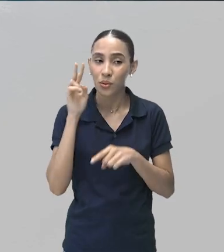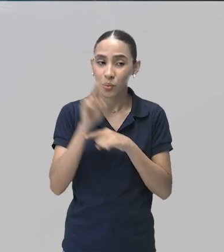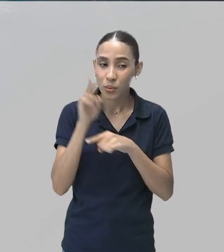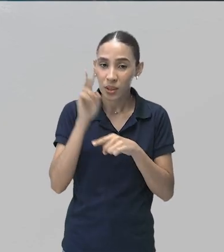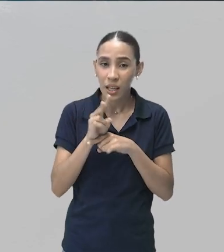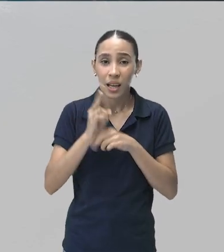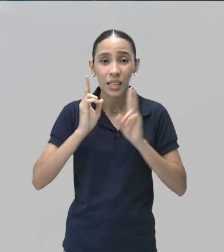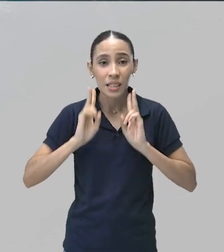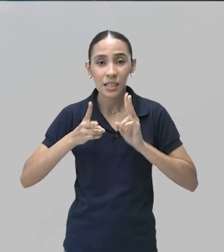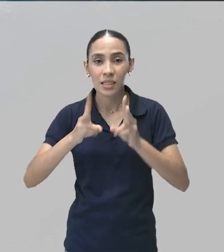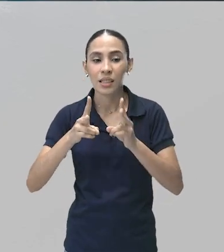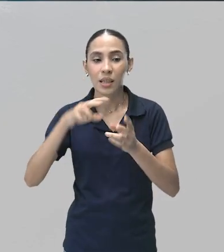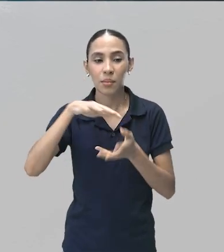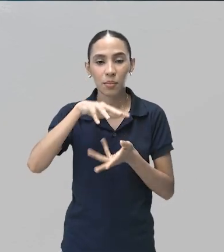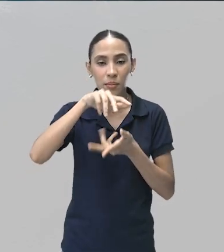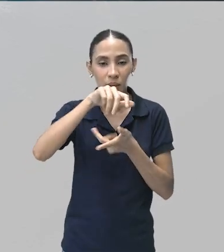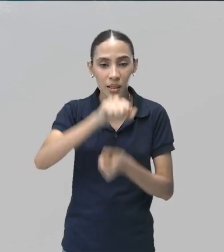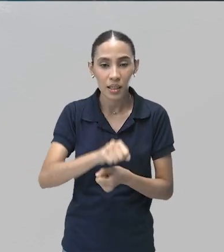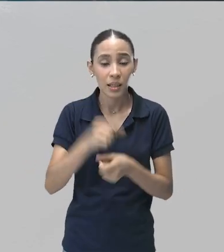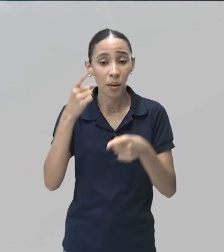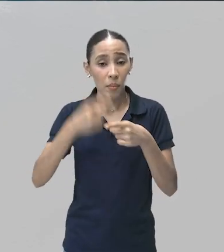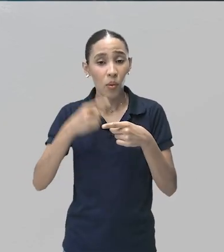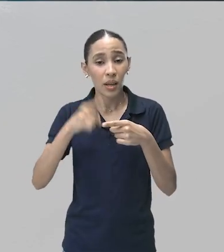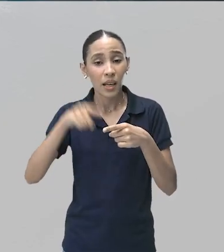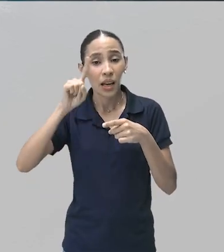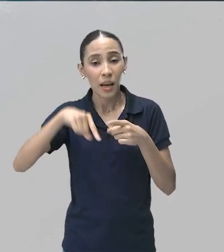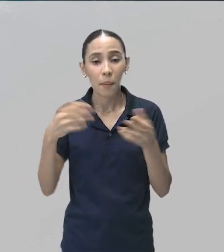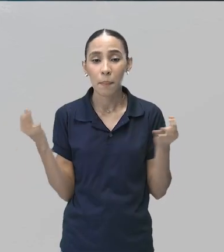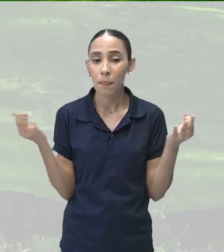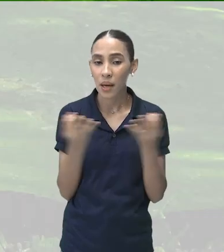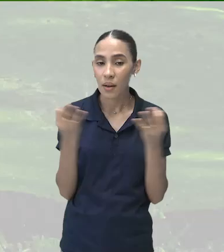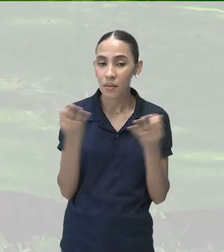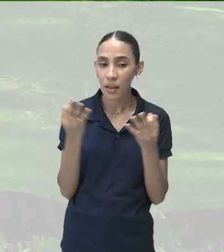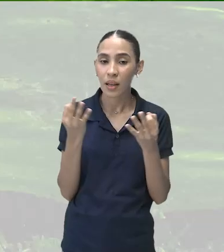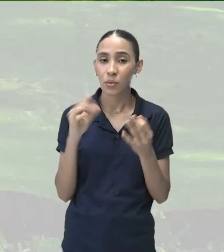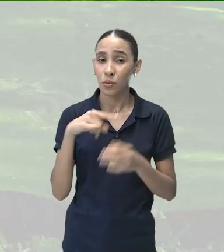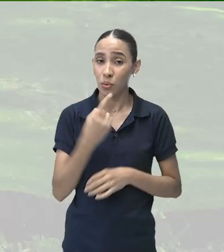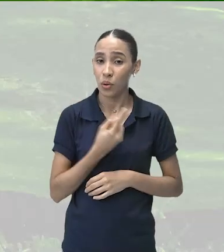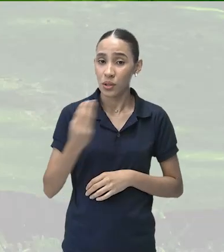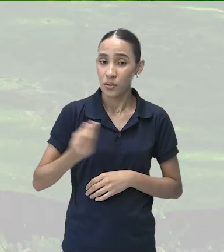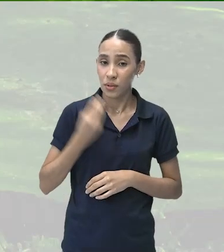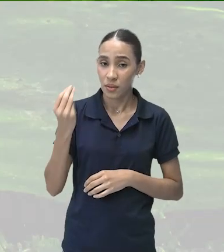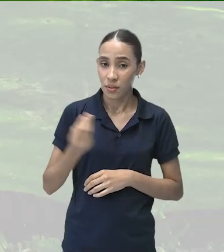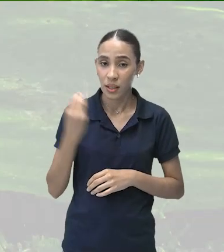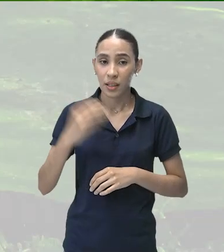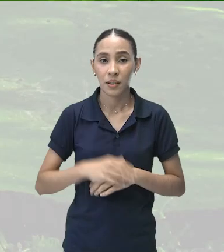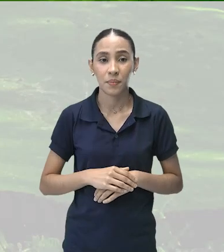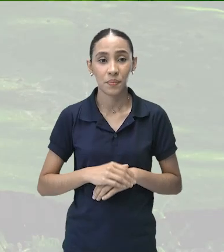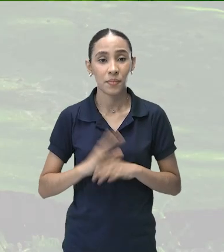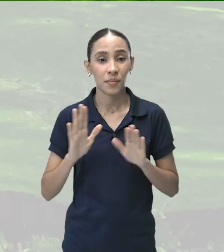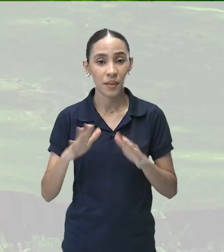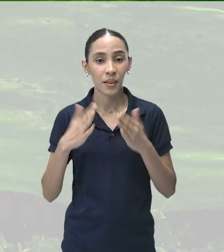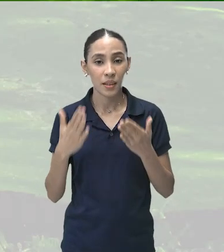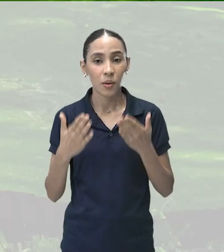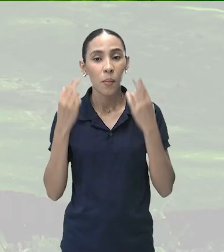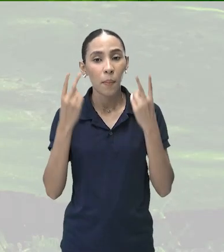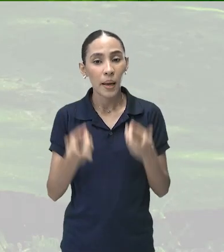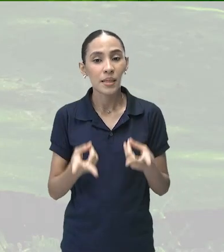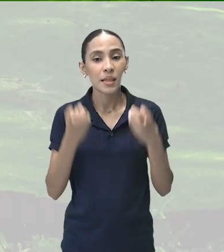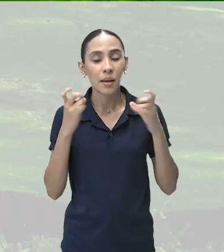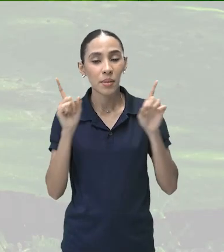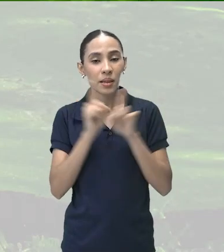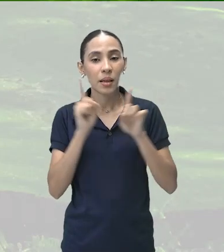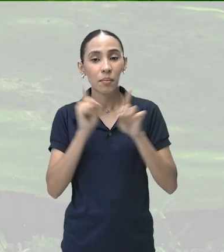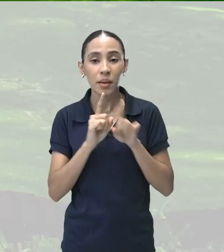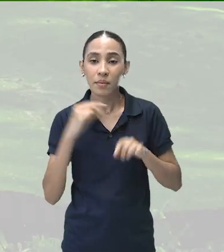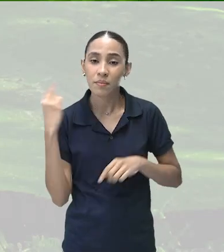do nosso planeta, pois ele é perfeito para nós vivermos. Então, a gente percebe, né, que